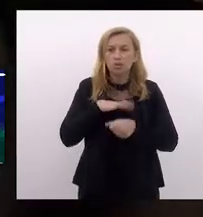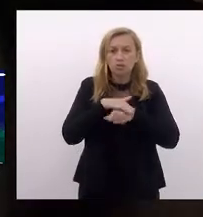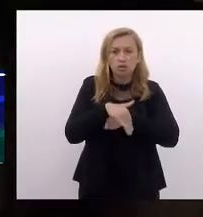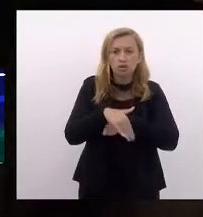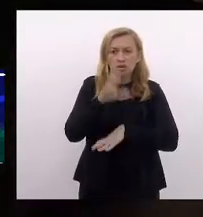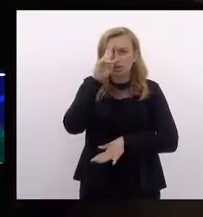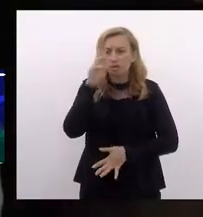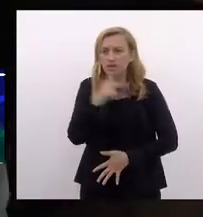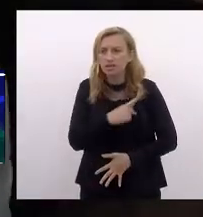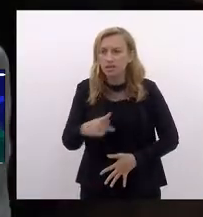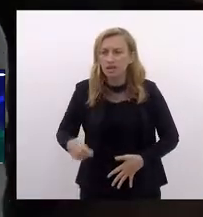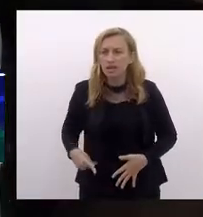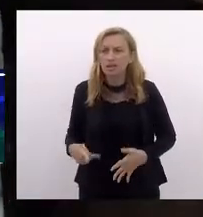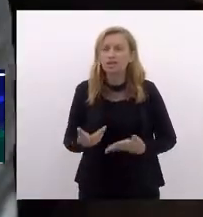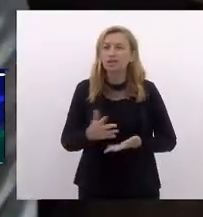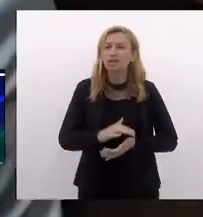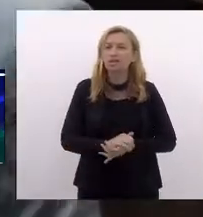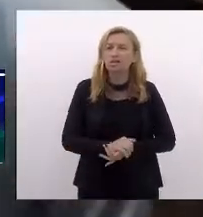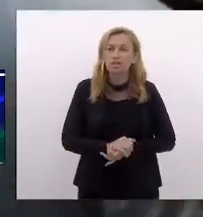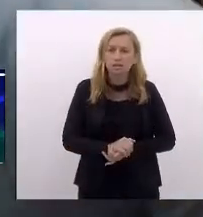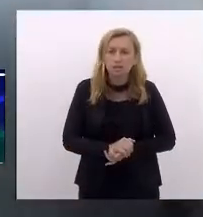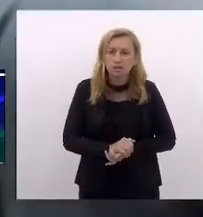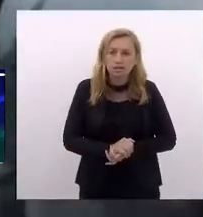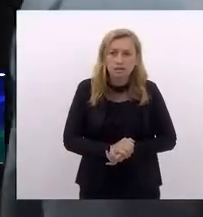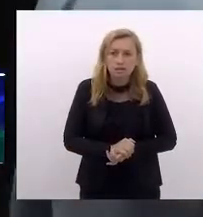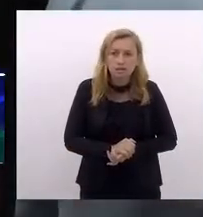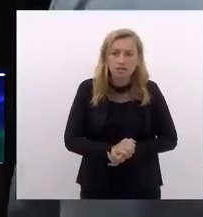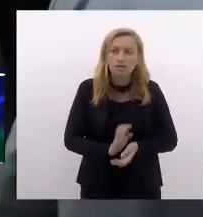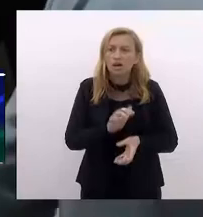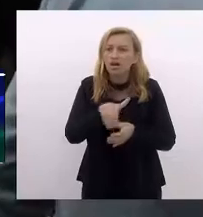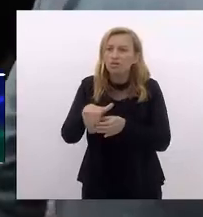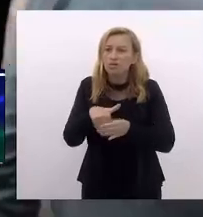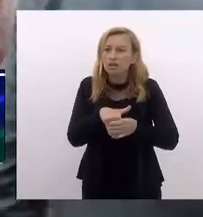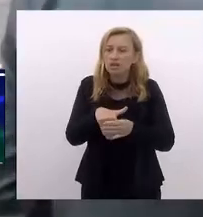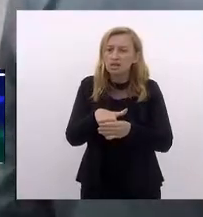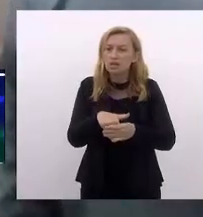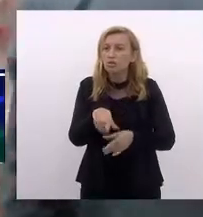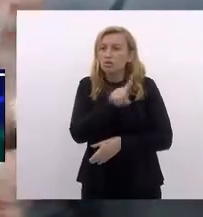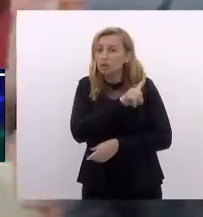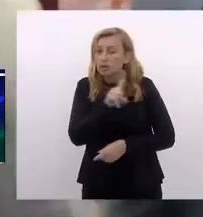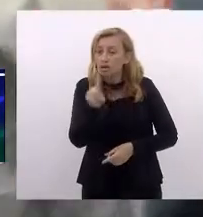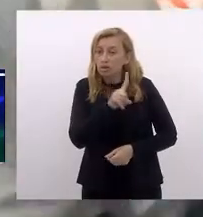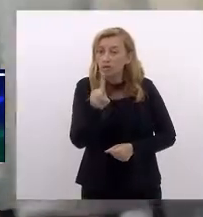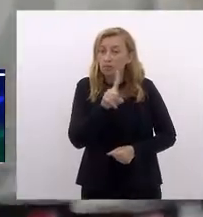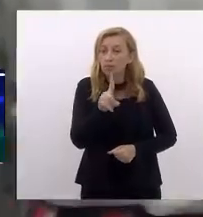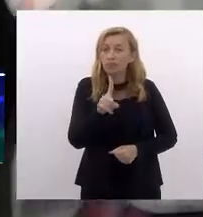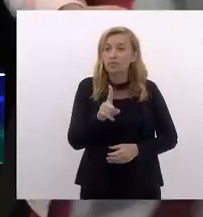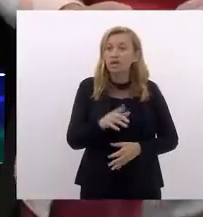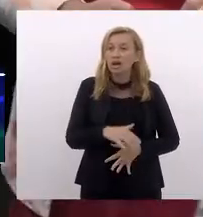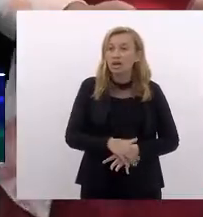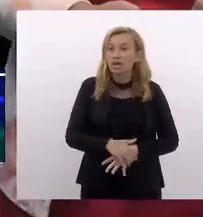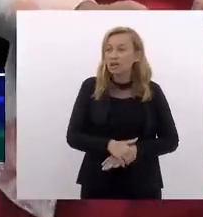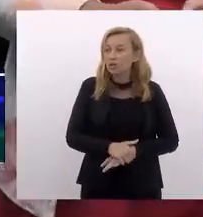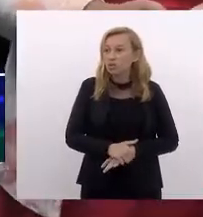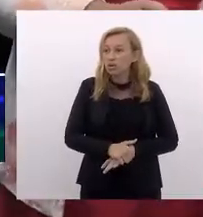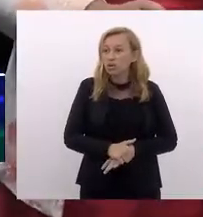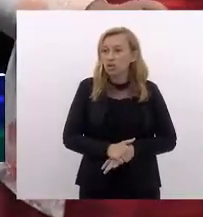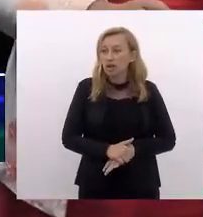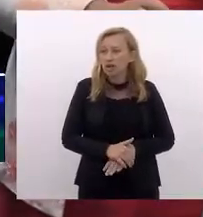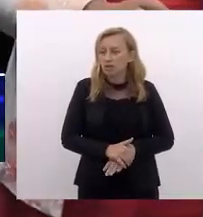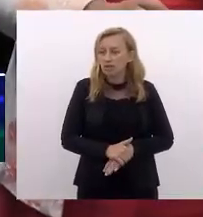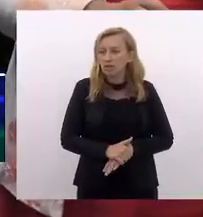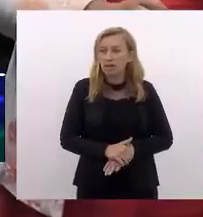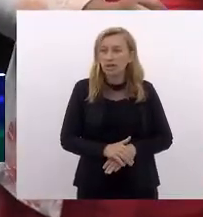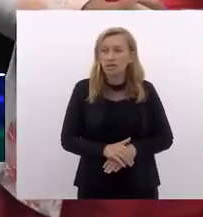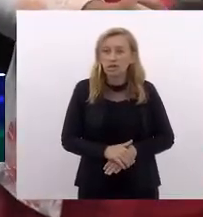noite queria deixar aqui bem claro a minha votação que foi não e eu tenho uma justificativa bem